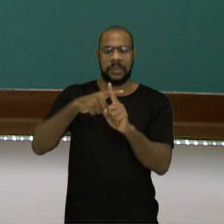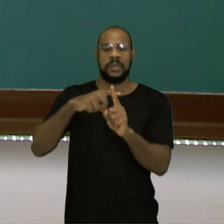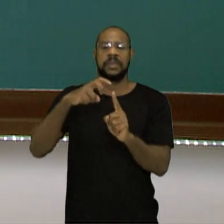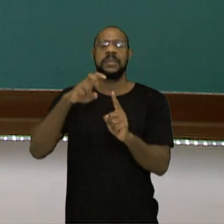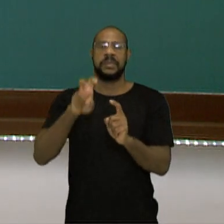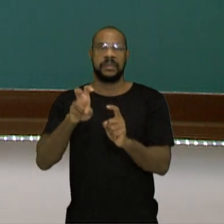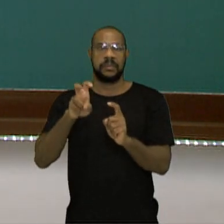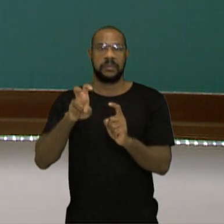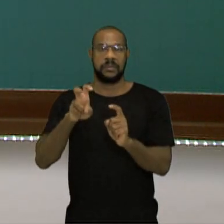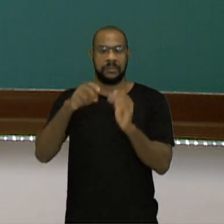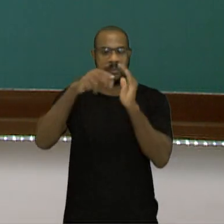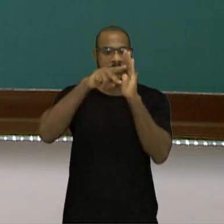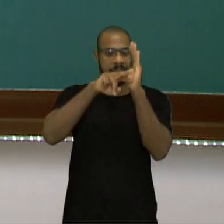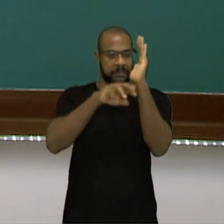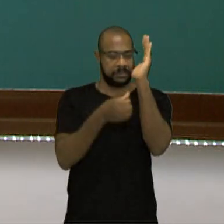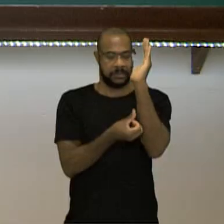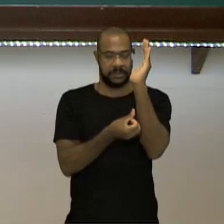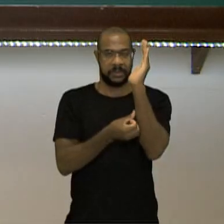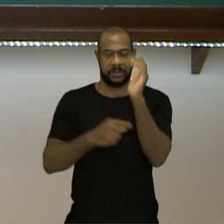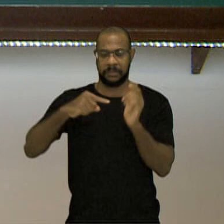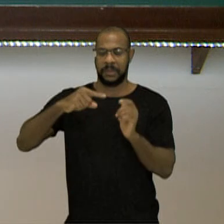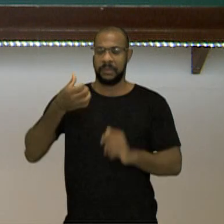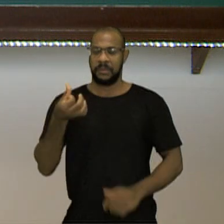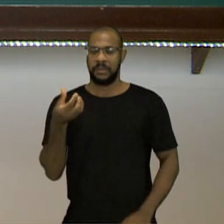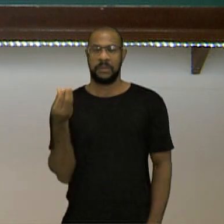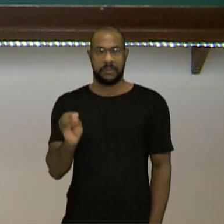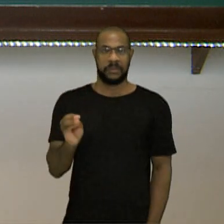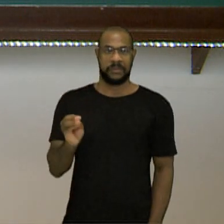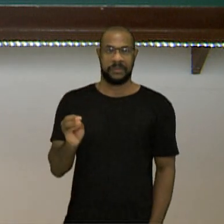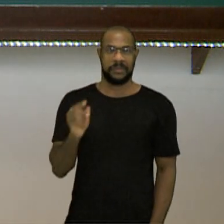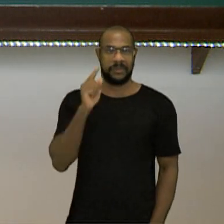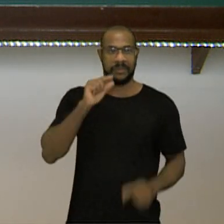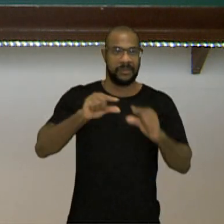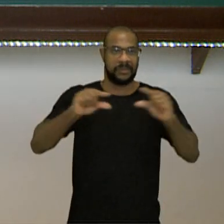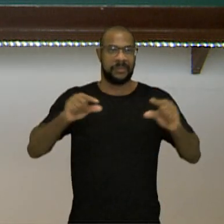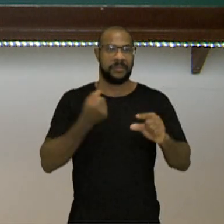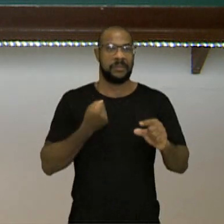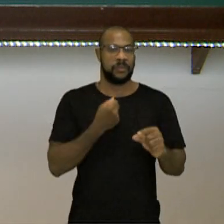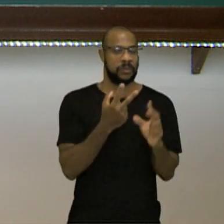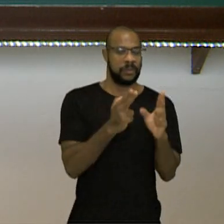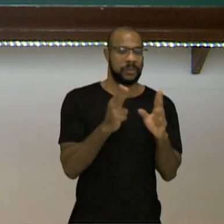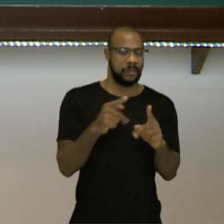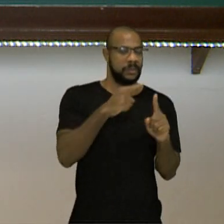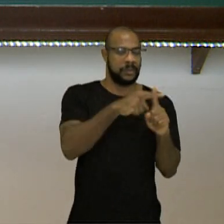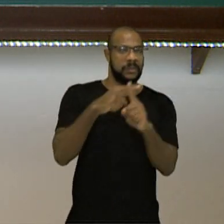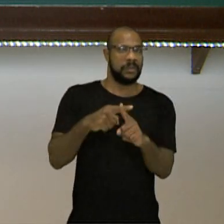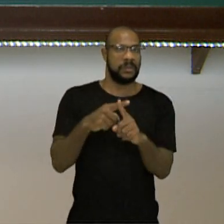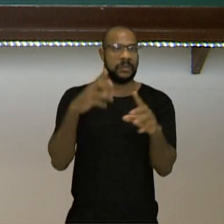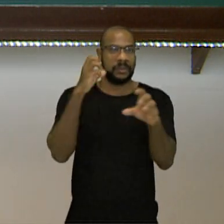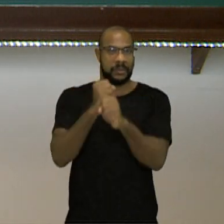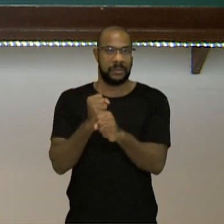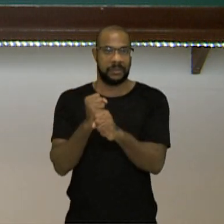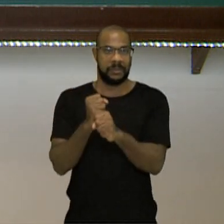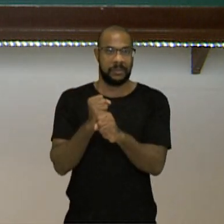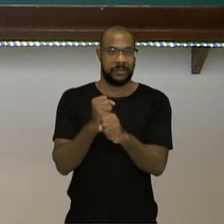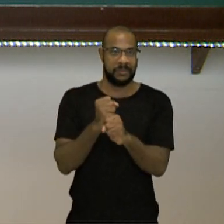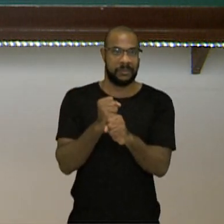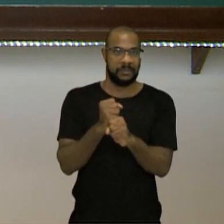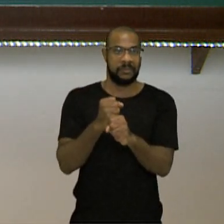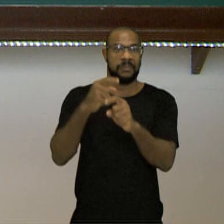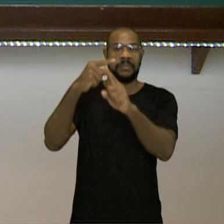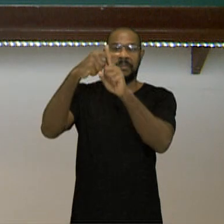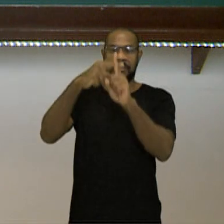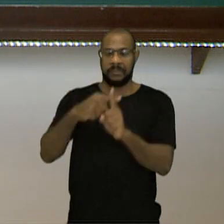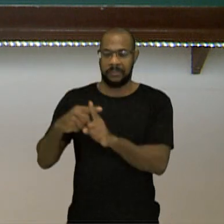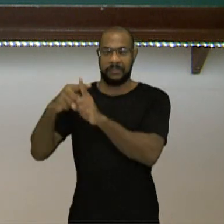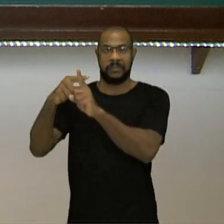6, menos 6. Aí fazendo essa continha, números com sinal igual, somamos e repete o sinal, então mais 8. Menos